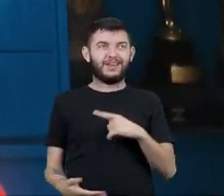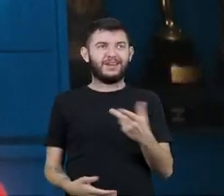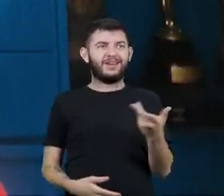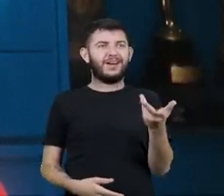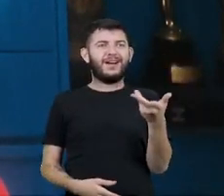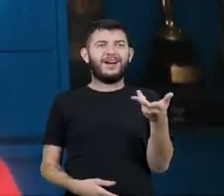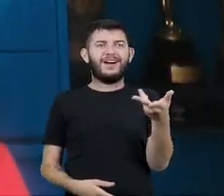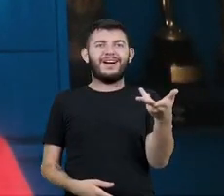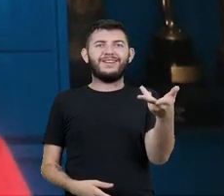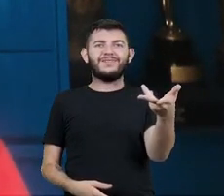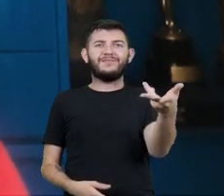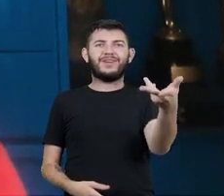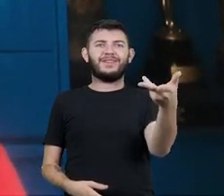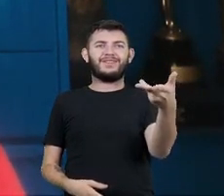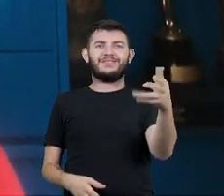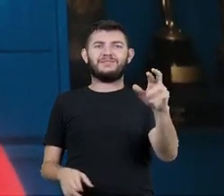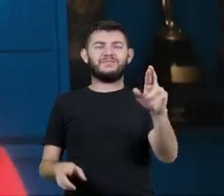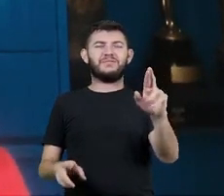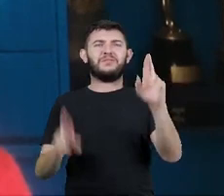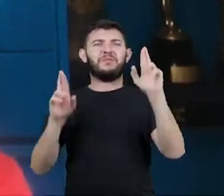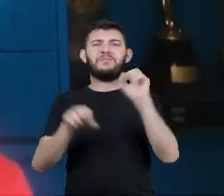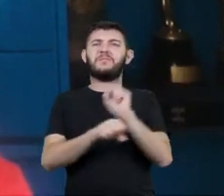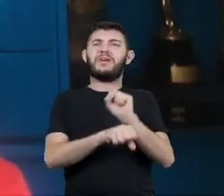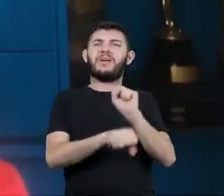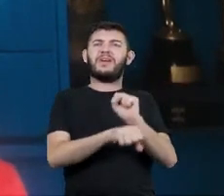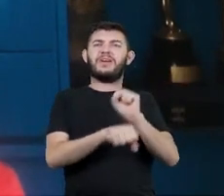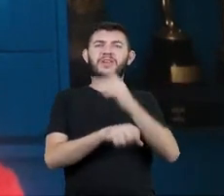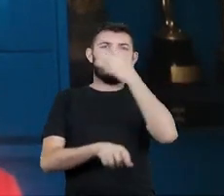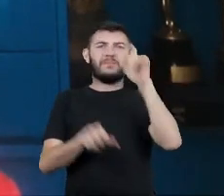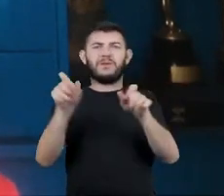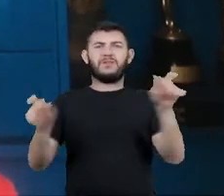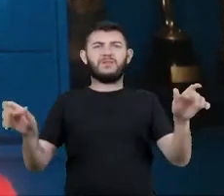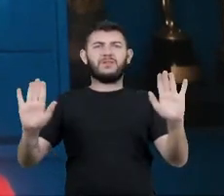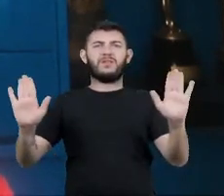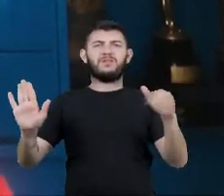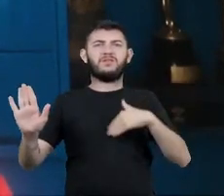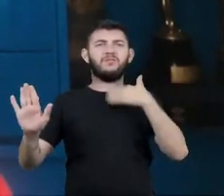ninguém. Não adianta esperança se você não faz o bem.